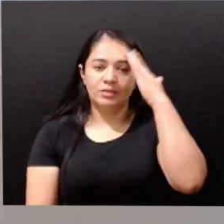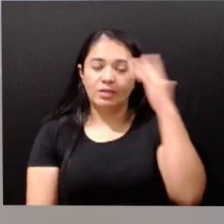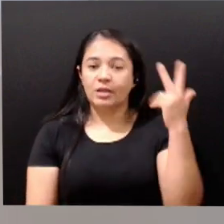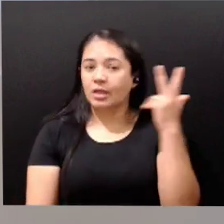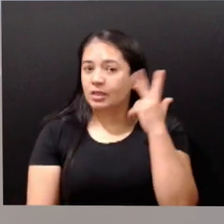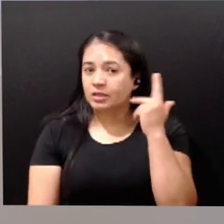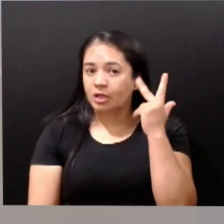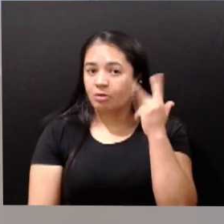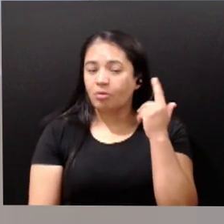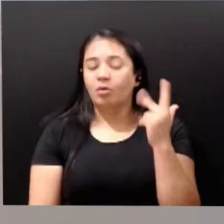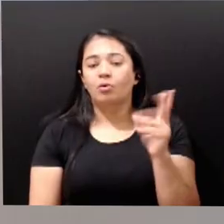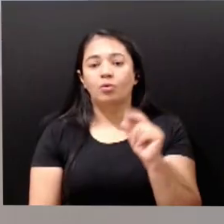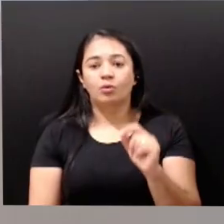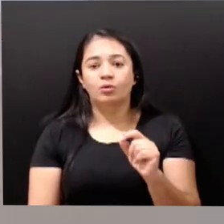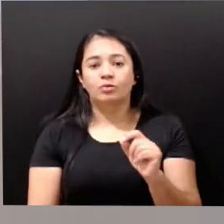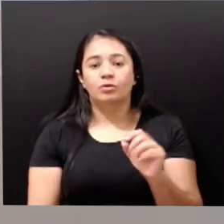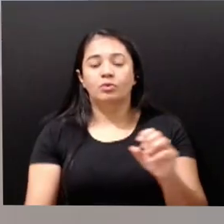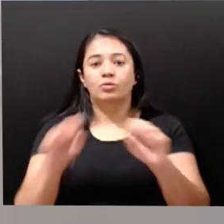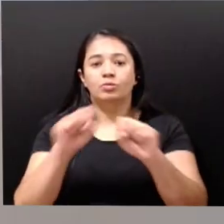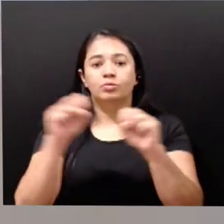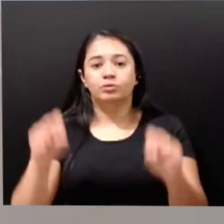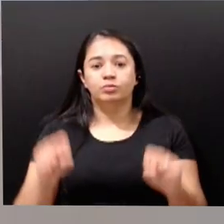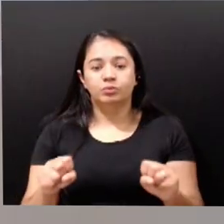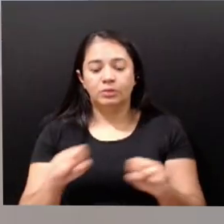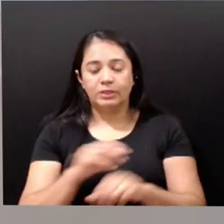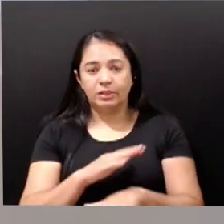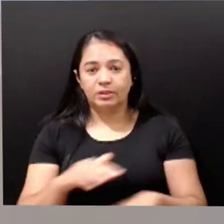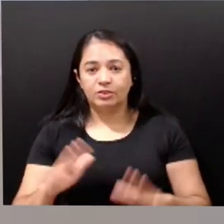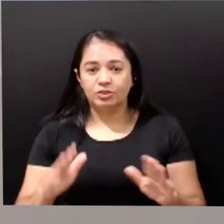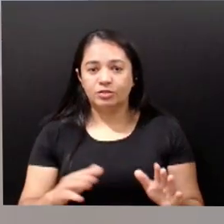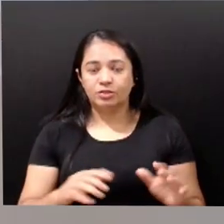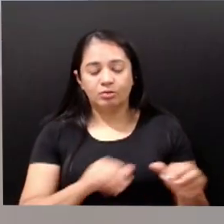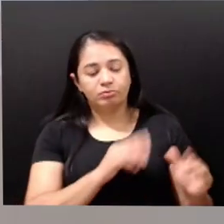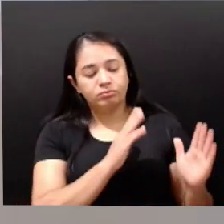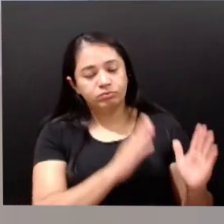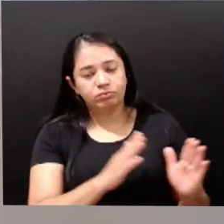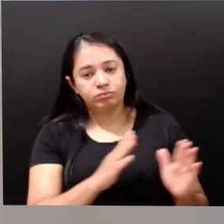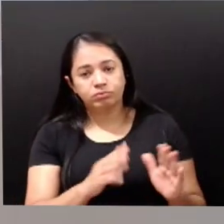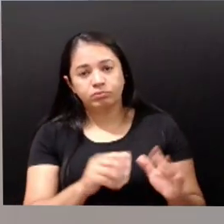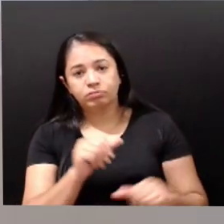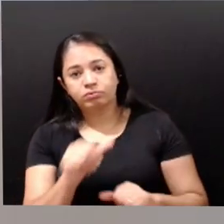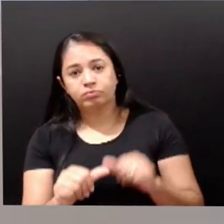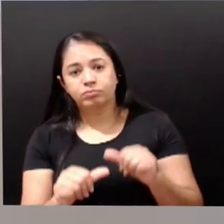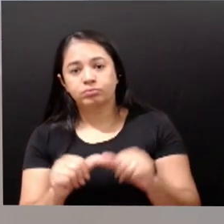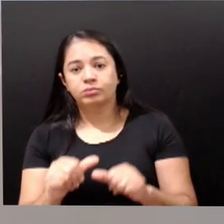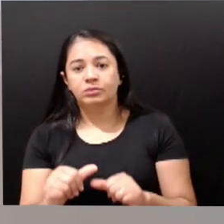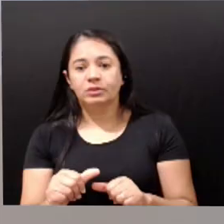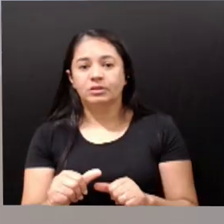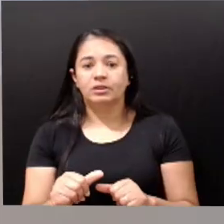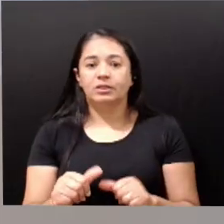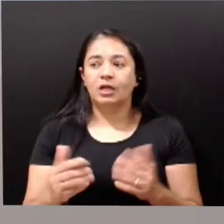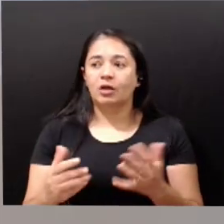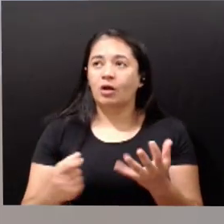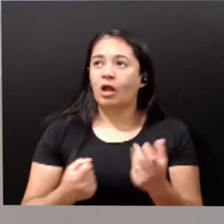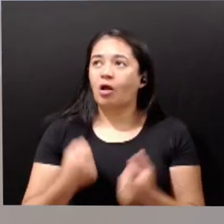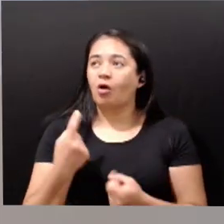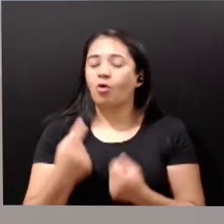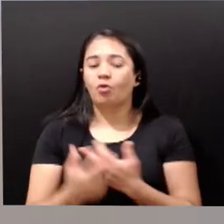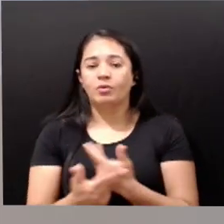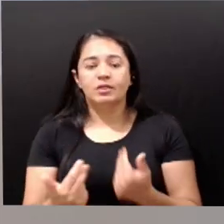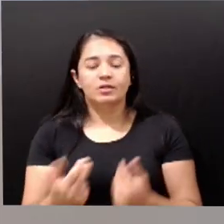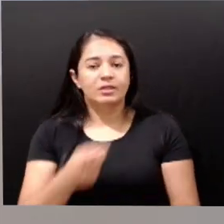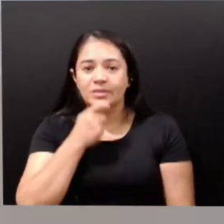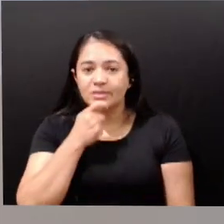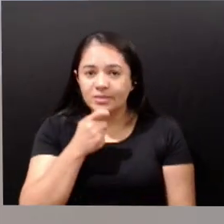isso é normal, isso é comum. O sistema infantil ele está passando por um processo de maturação, ele ainda não foi exposto a muitos